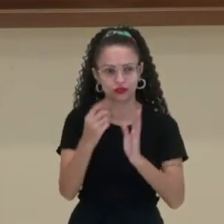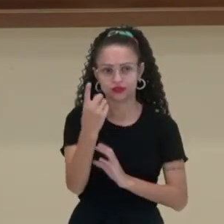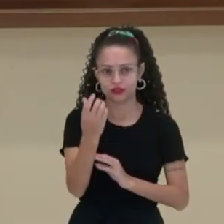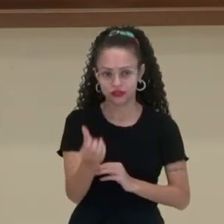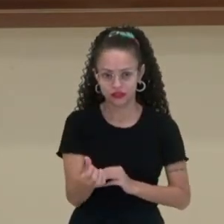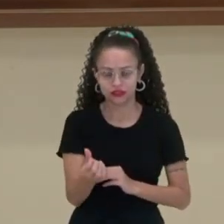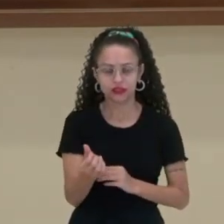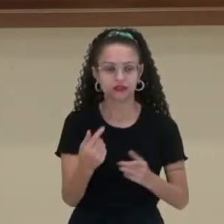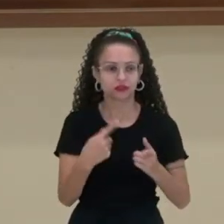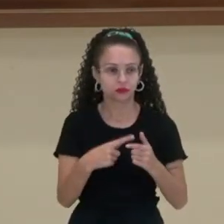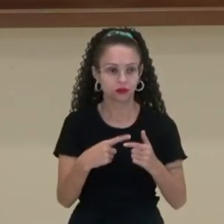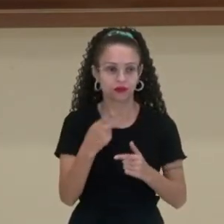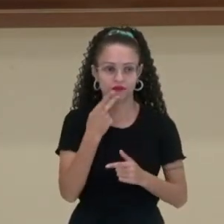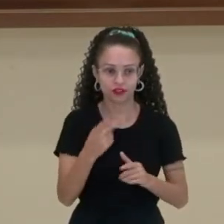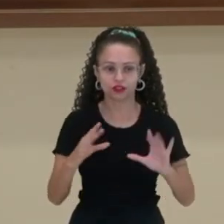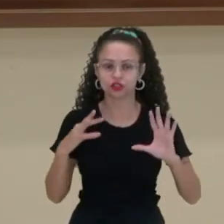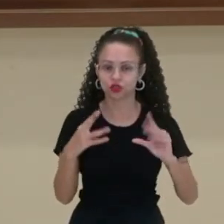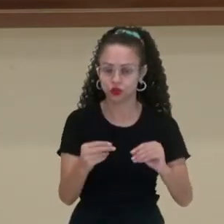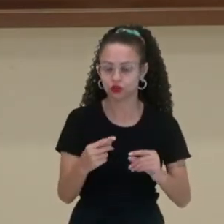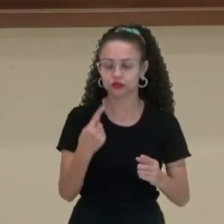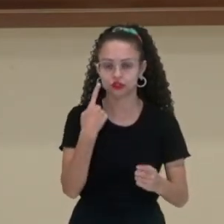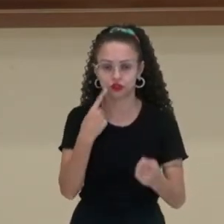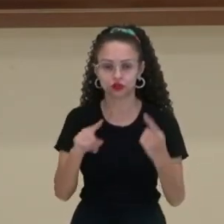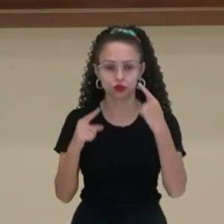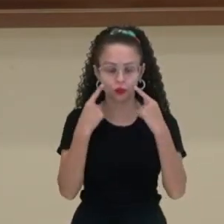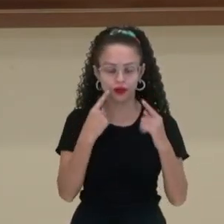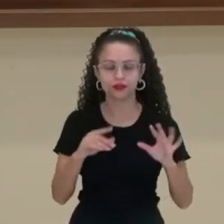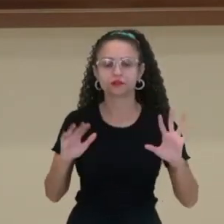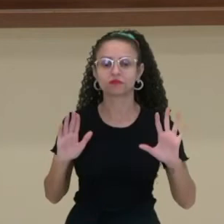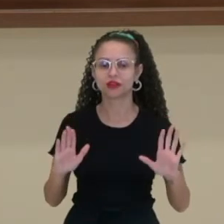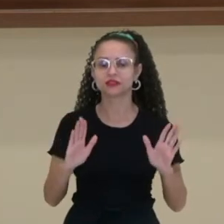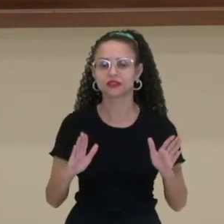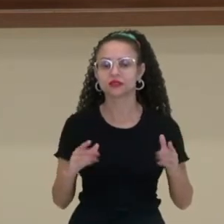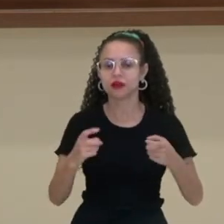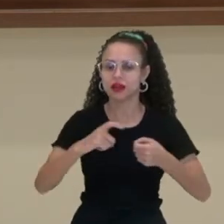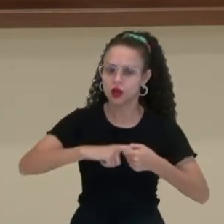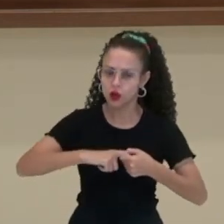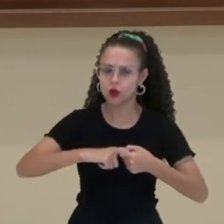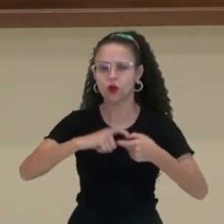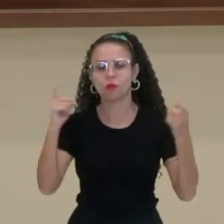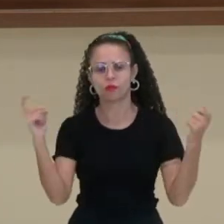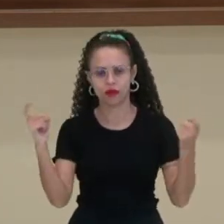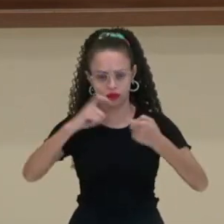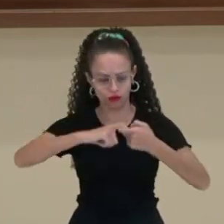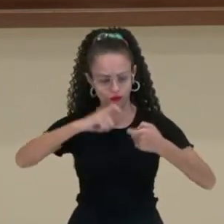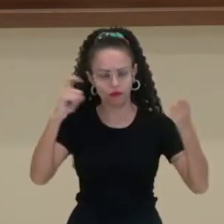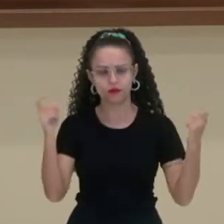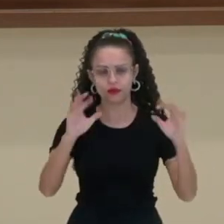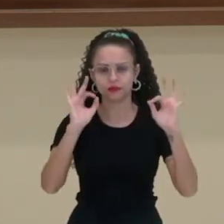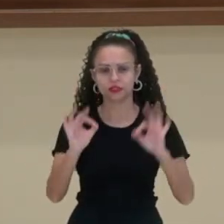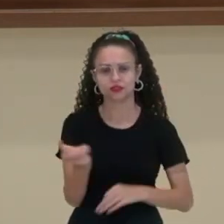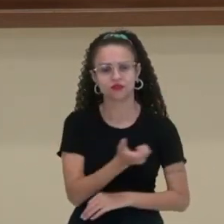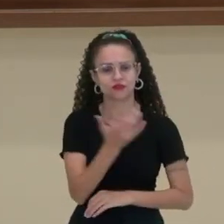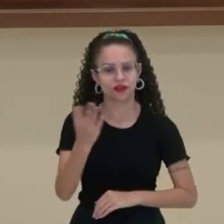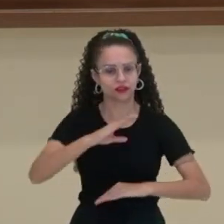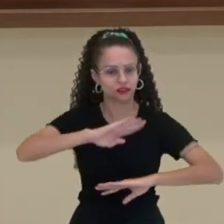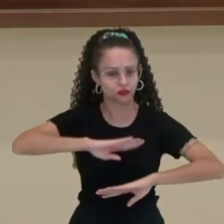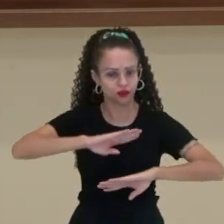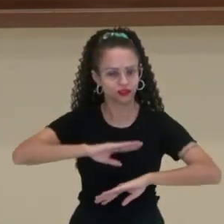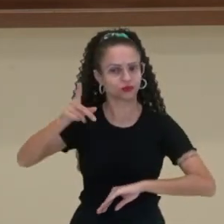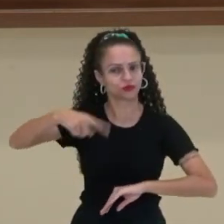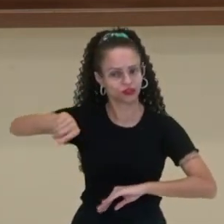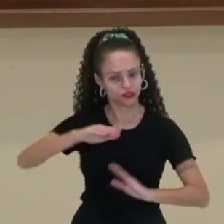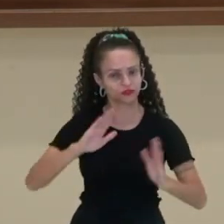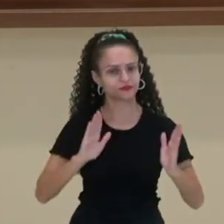verdade, até para legitimar todas as grandes descobertas, invenções, e para romper, na verdade, com várias situações que eles estavam